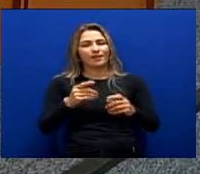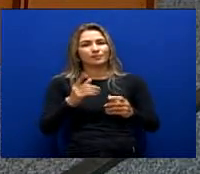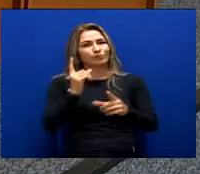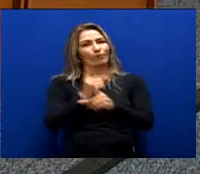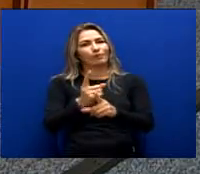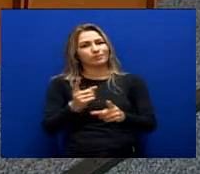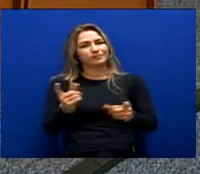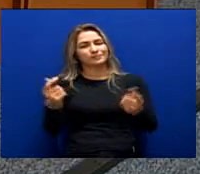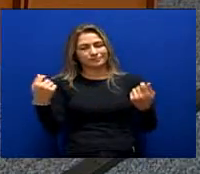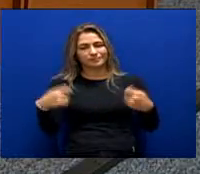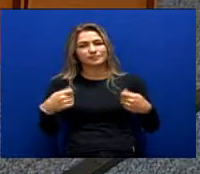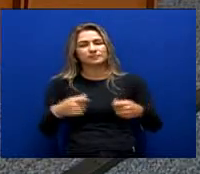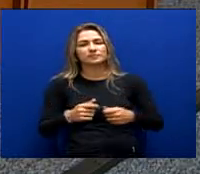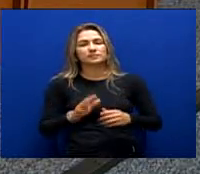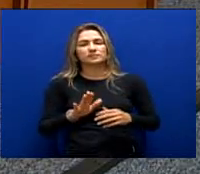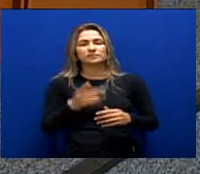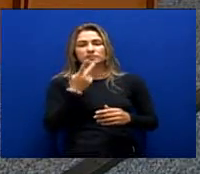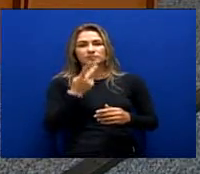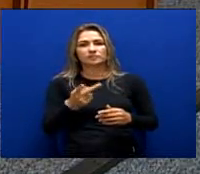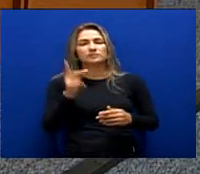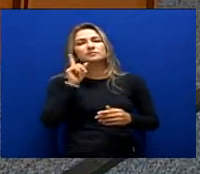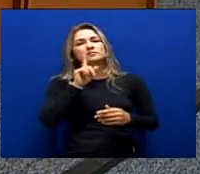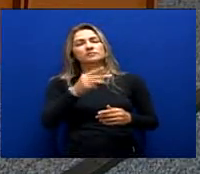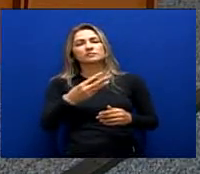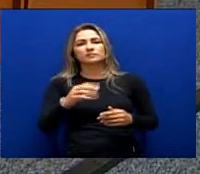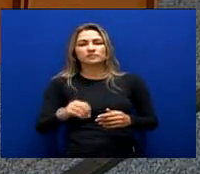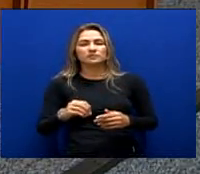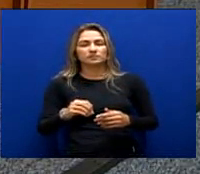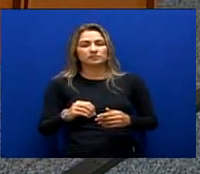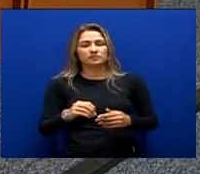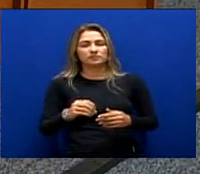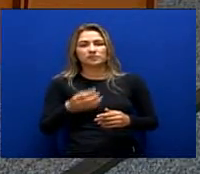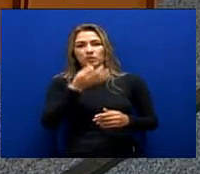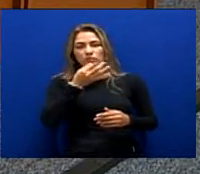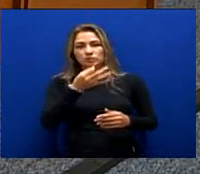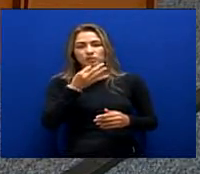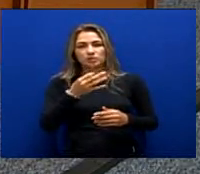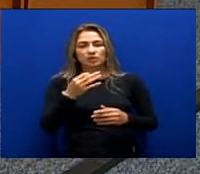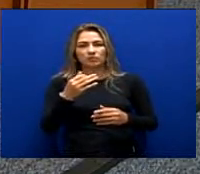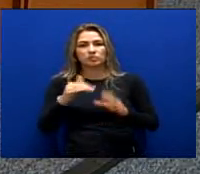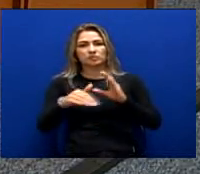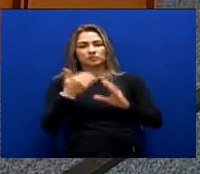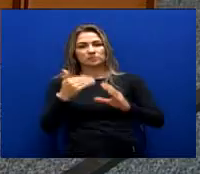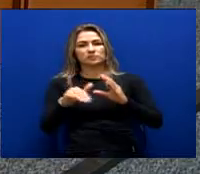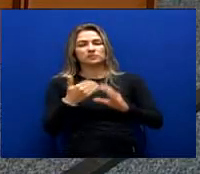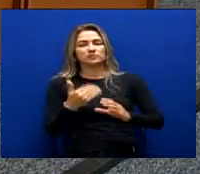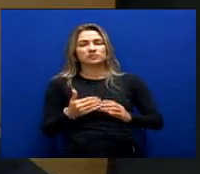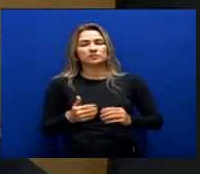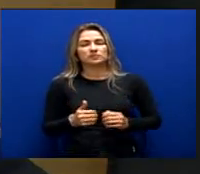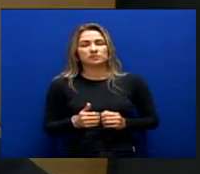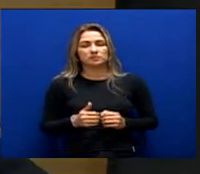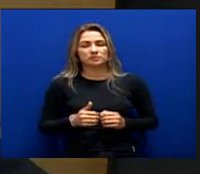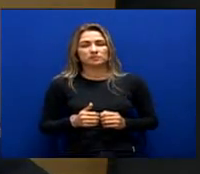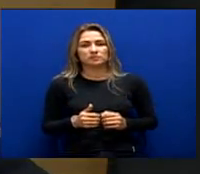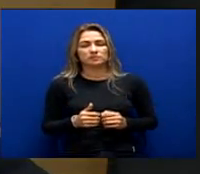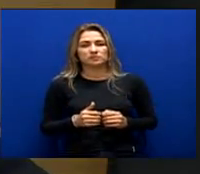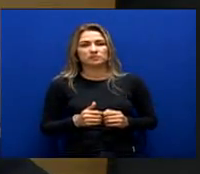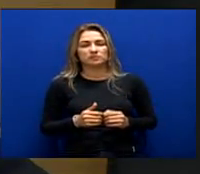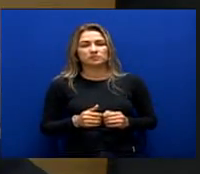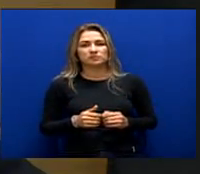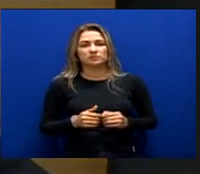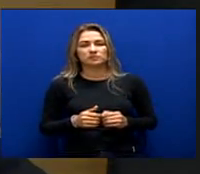queria deixar fernando inclusive o dia 30 as pessoas que querem entregar essa sugestão pode mandar por e mail no pode mandar no